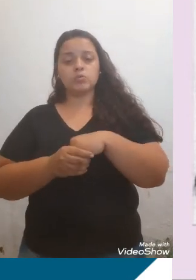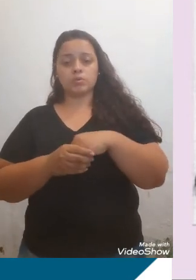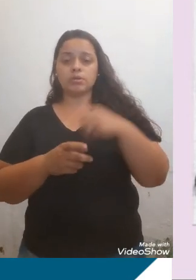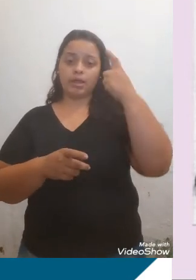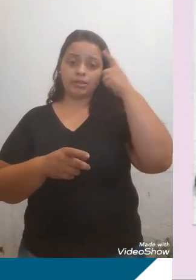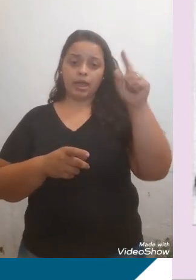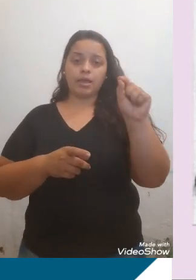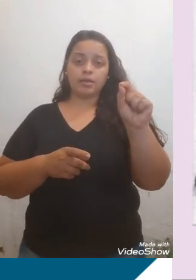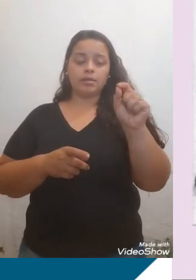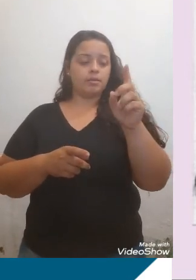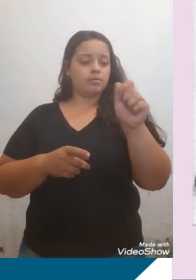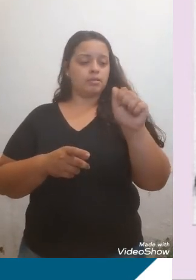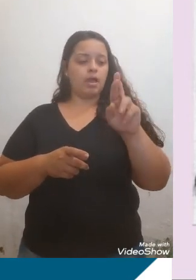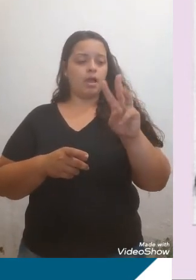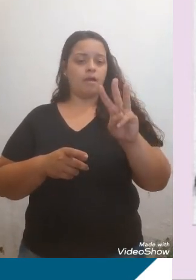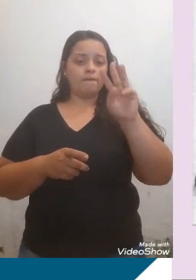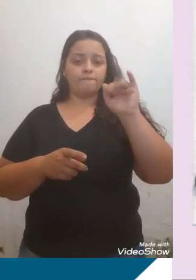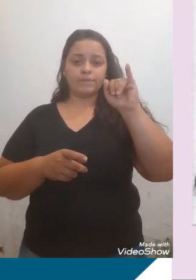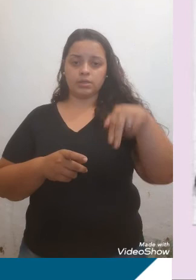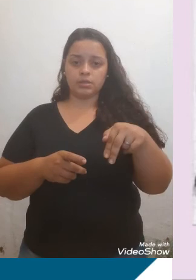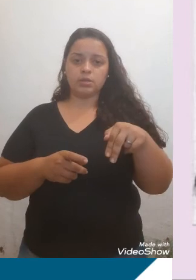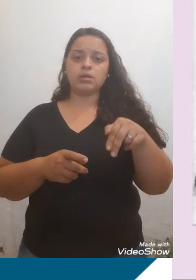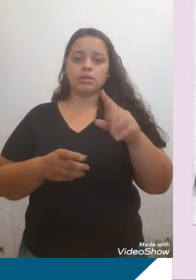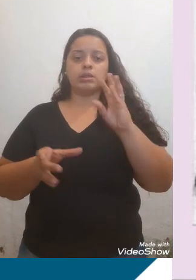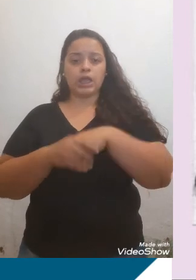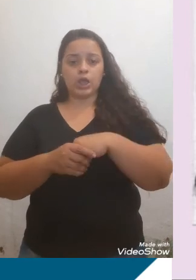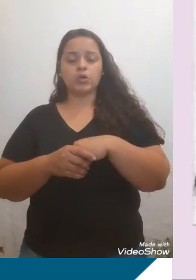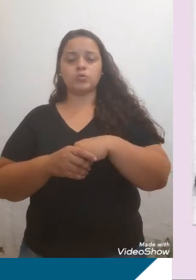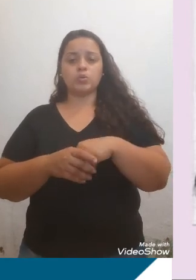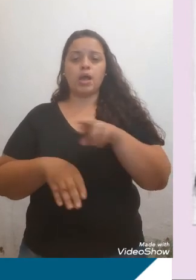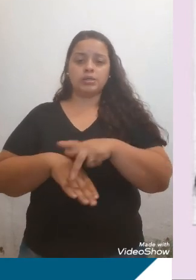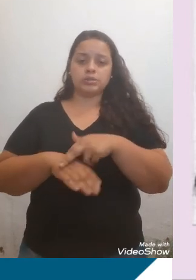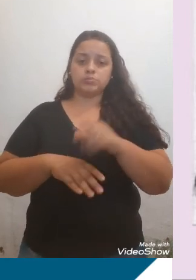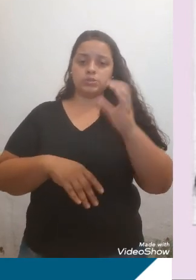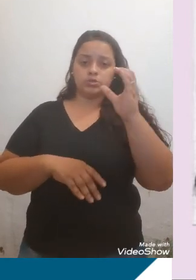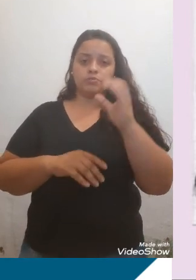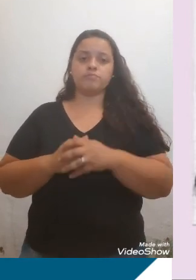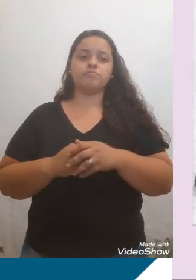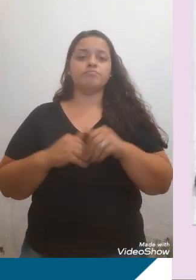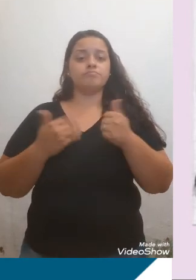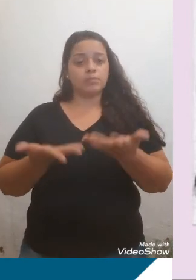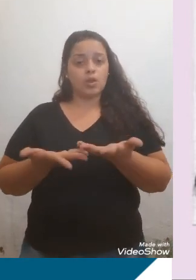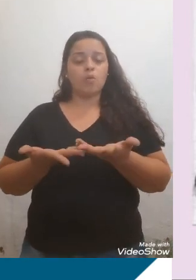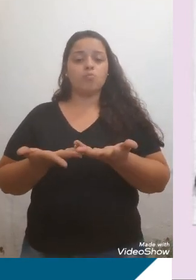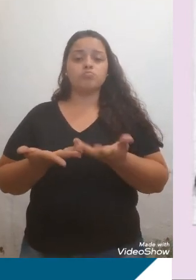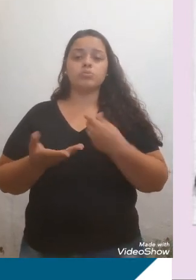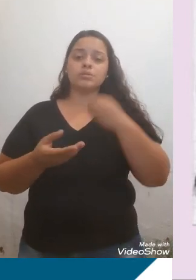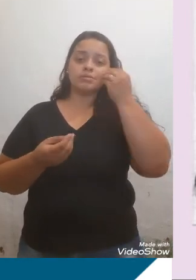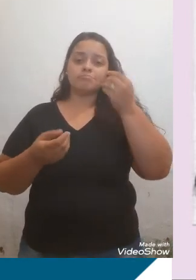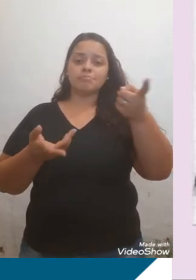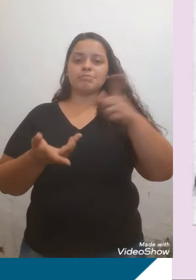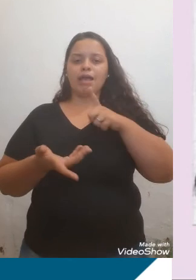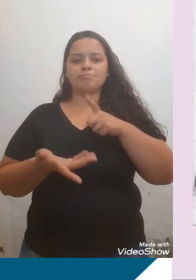dessa ideia darwinista social, dentro desse racismo científico. Então, de um jeito